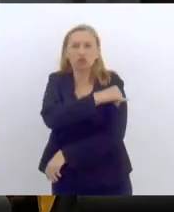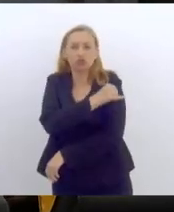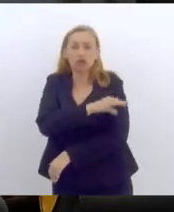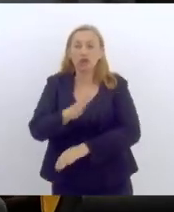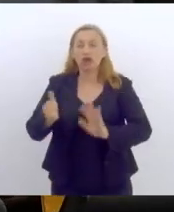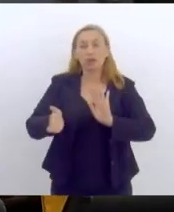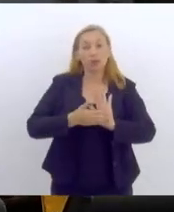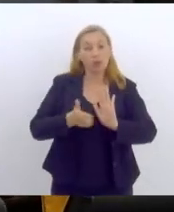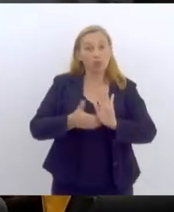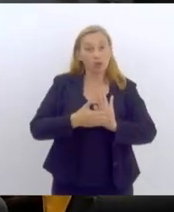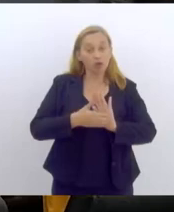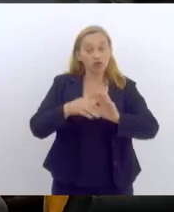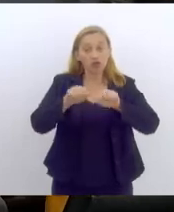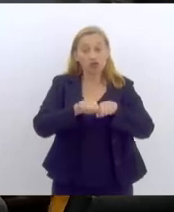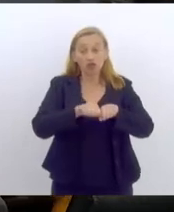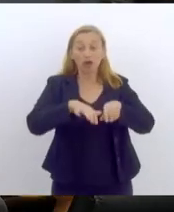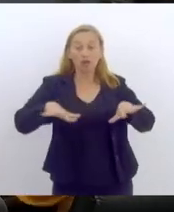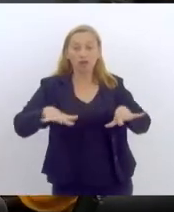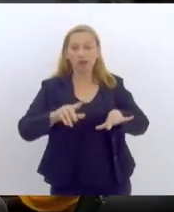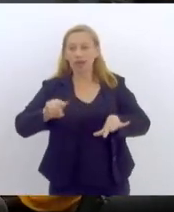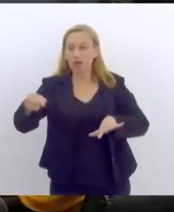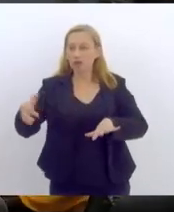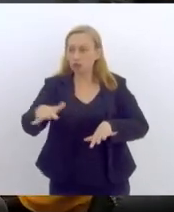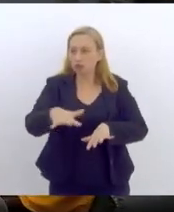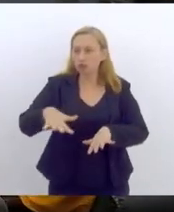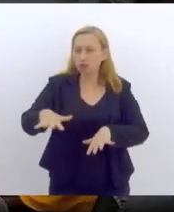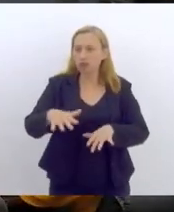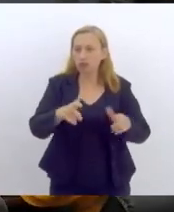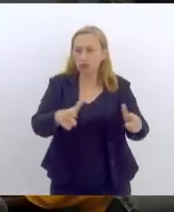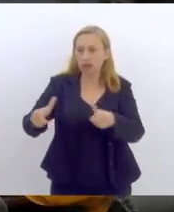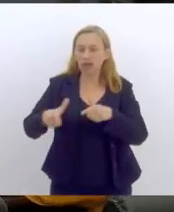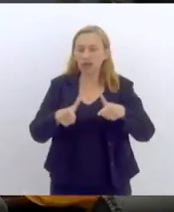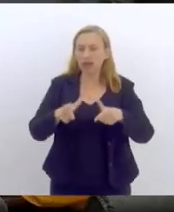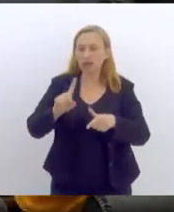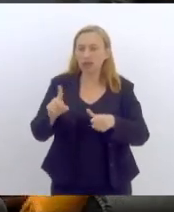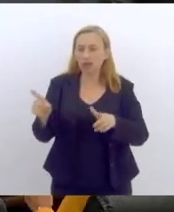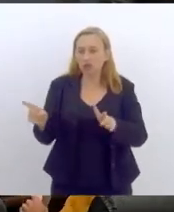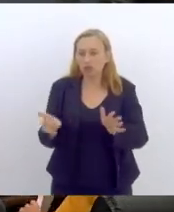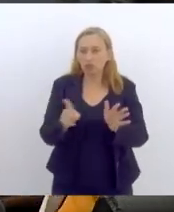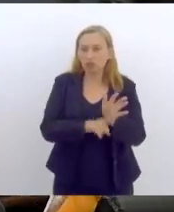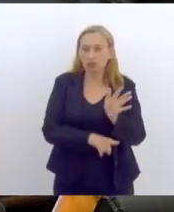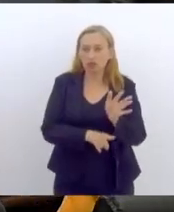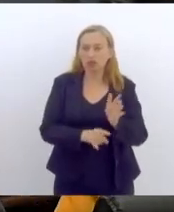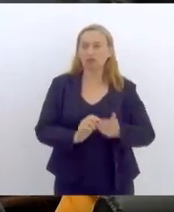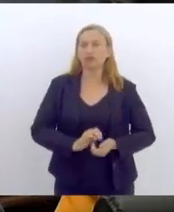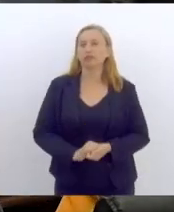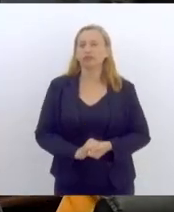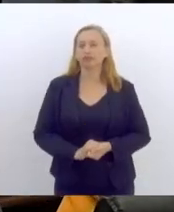de ampliação e não de redução. Só fazer essa ressalva.